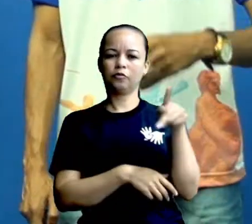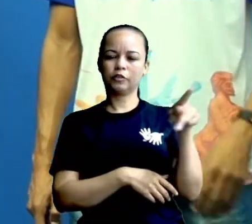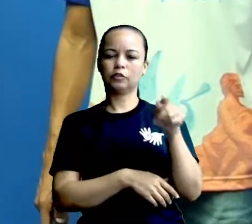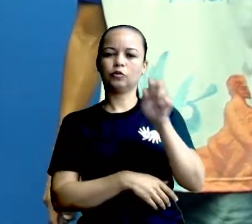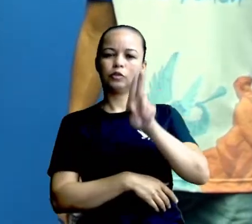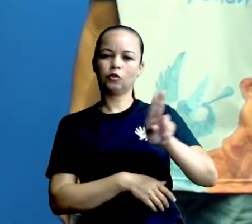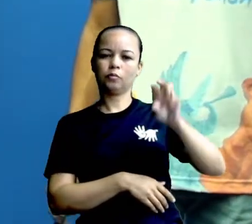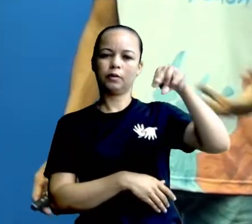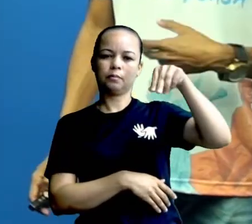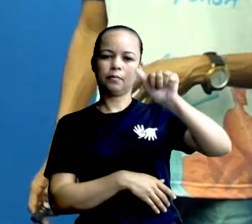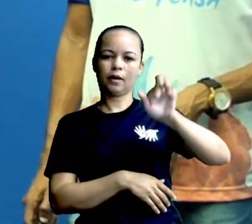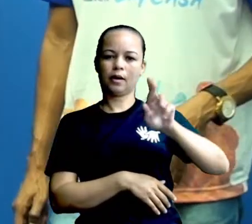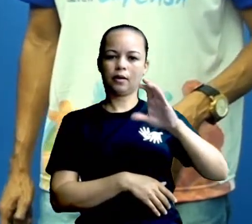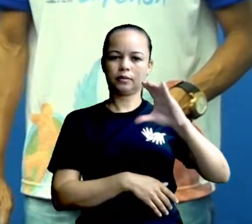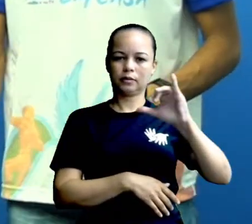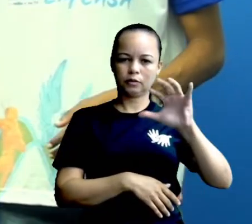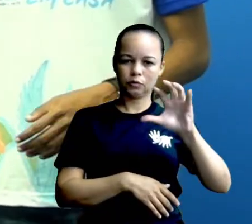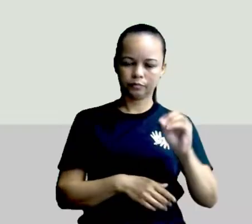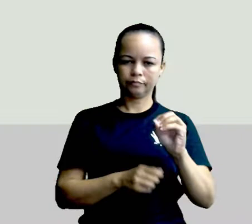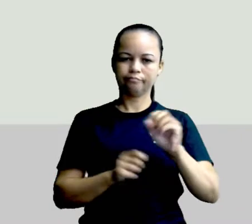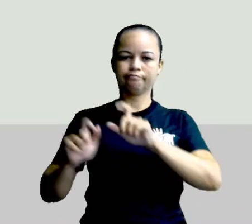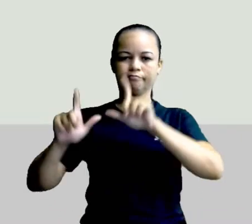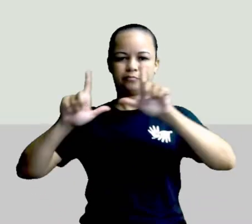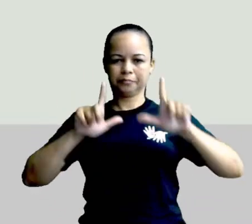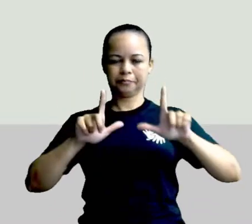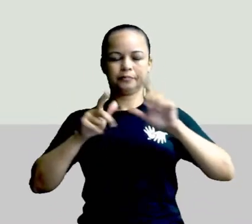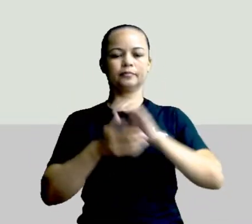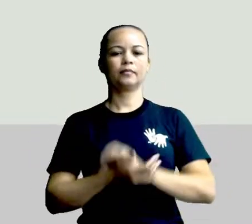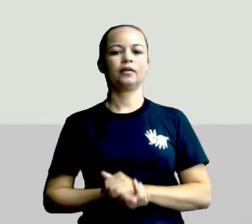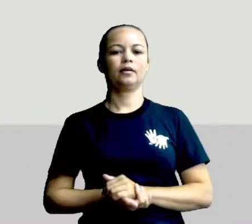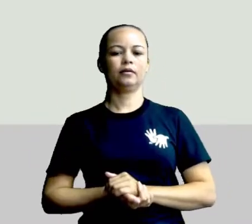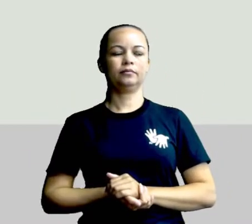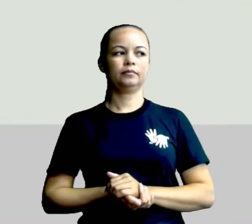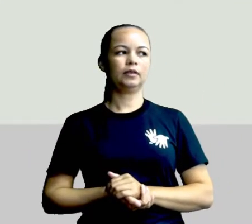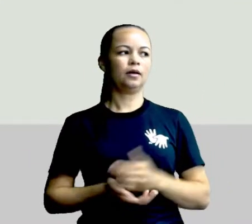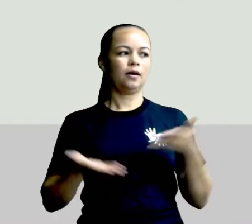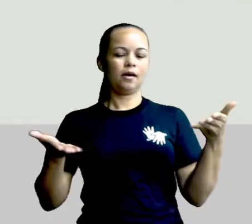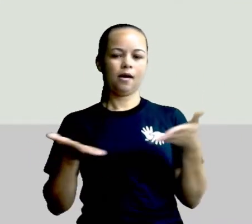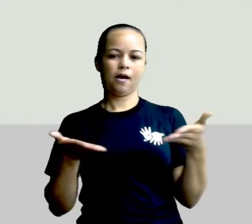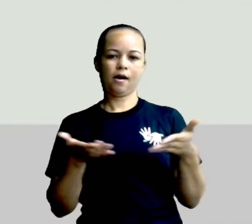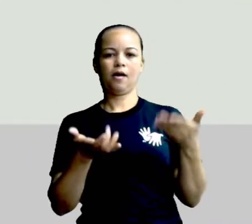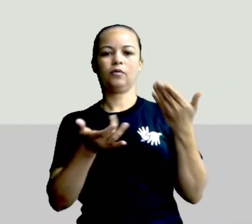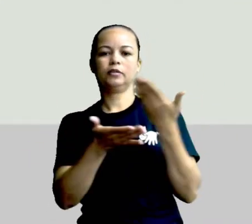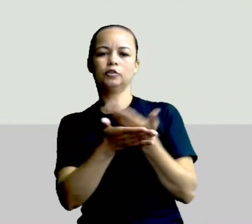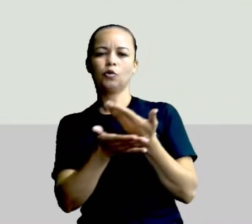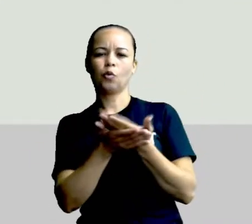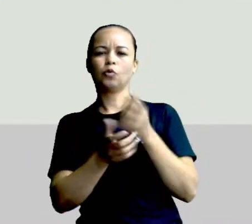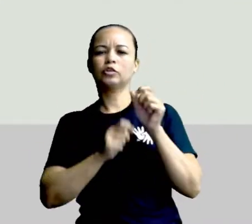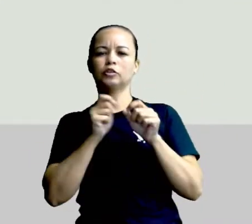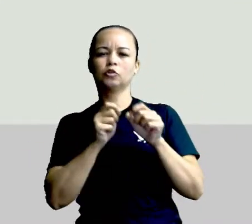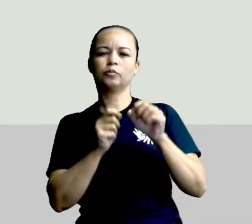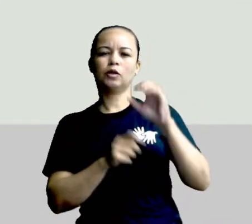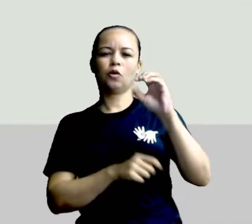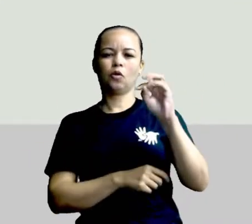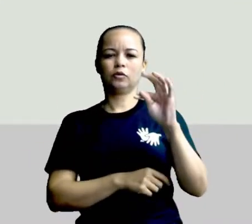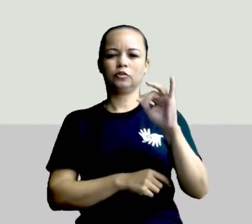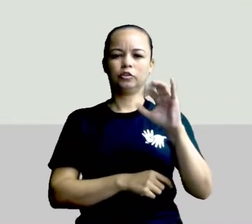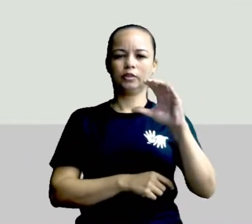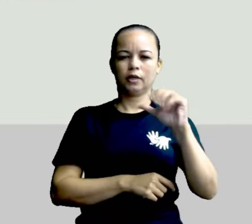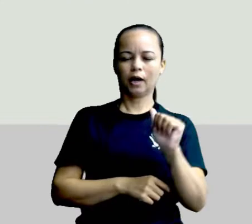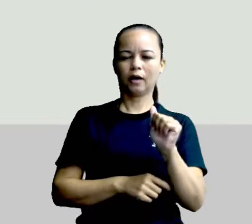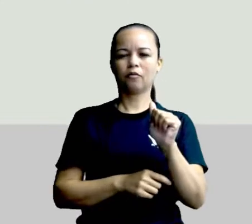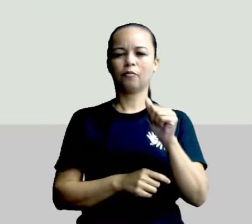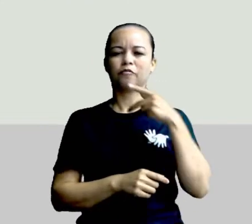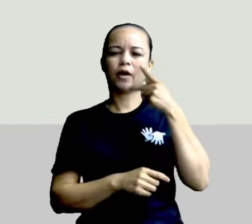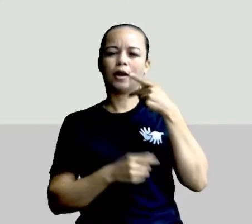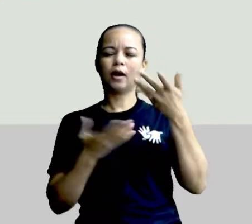Lima, segue comigo. Vamos aí para o slide. Gente, a aula de hoje é sobre ótica, tá? Vamos falar um pouco